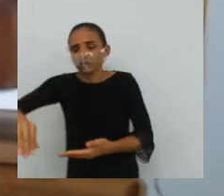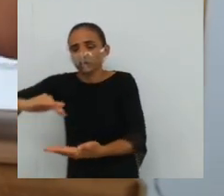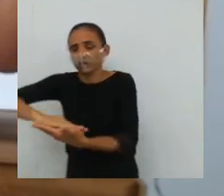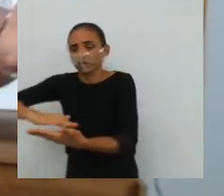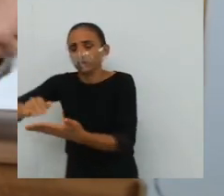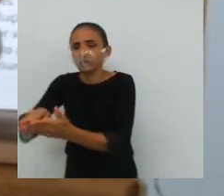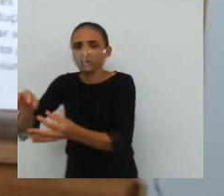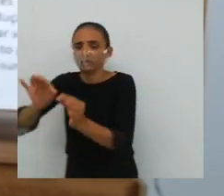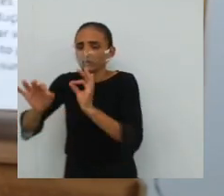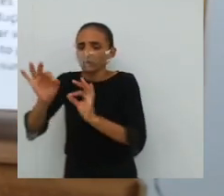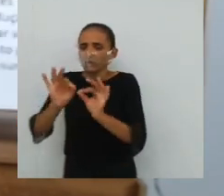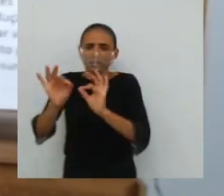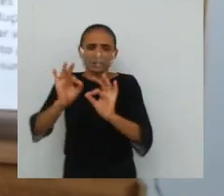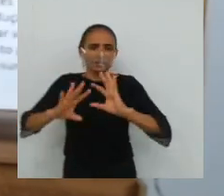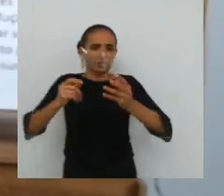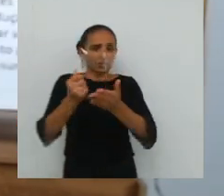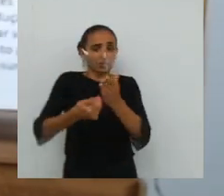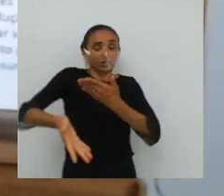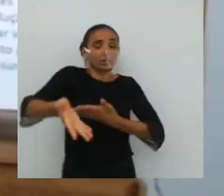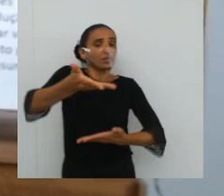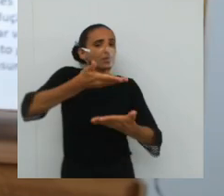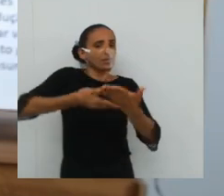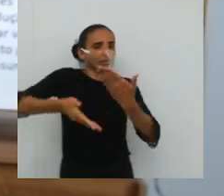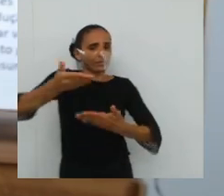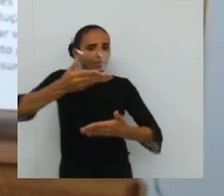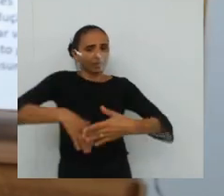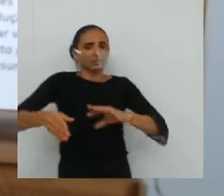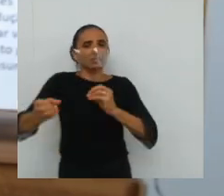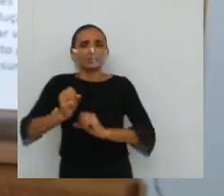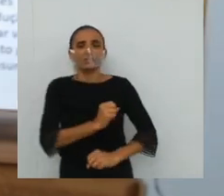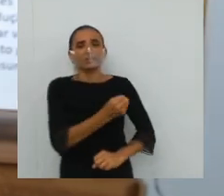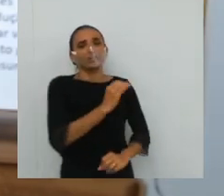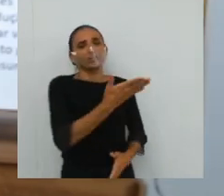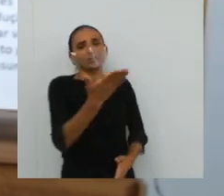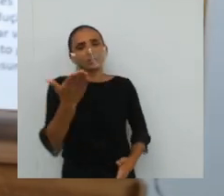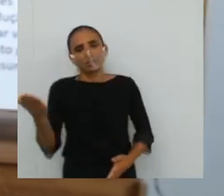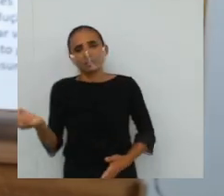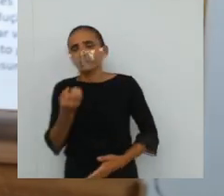milho que nós adoramos tanto. Isso é uma relação agroindustrial. Ok, gente?